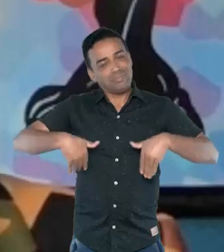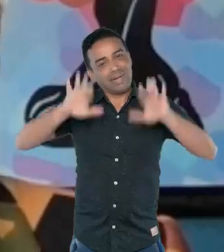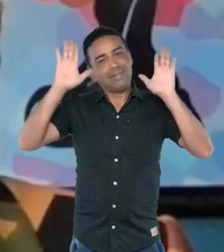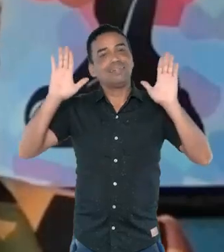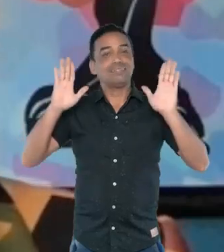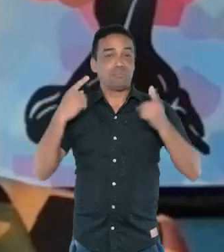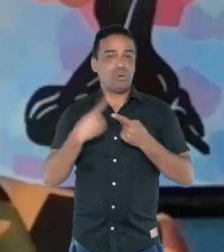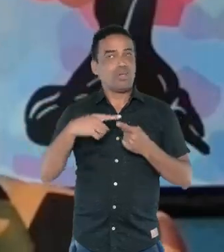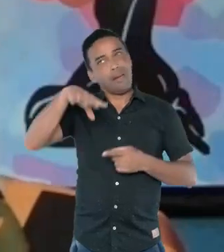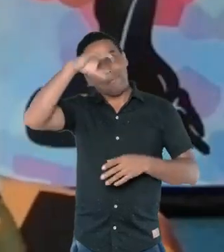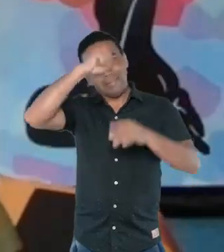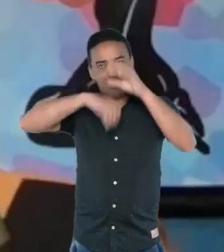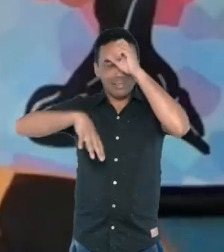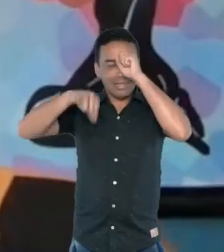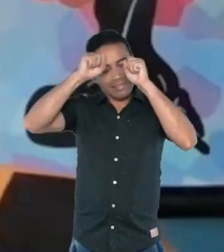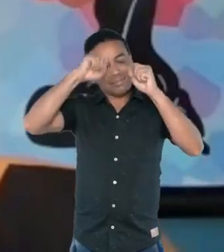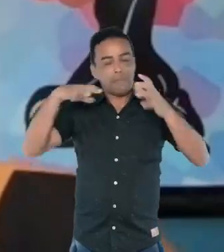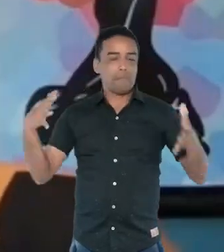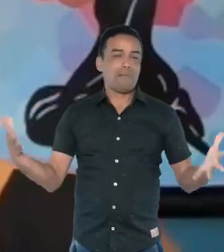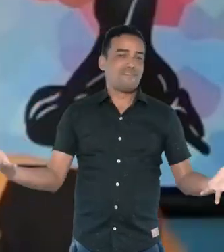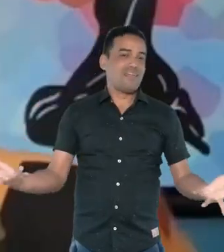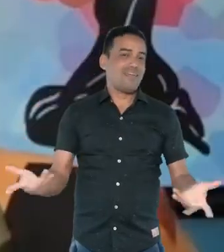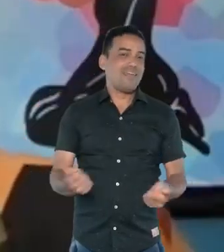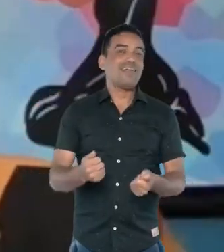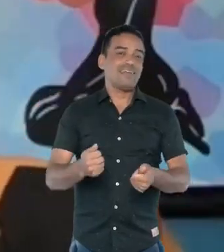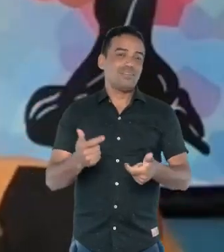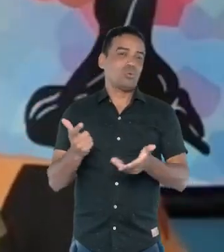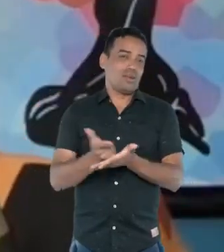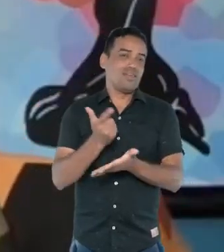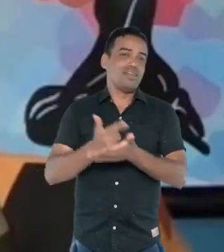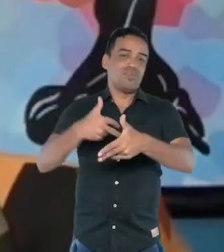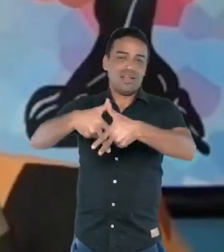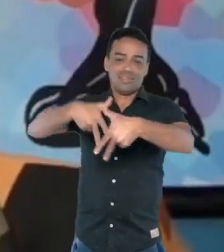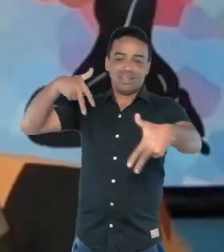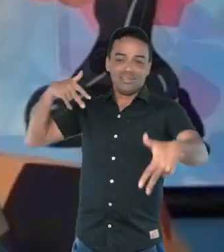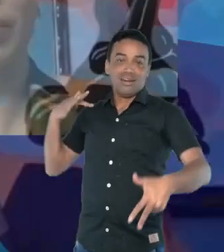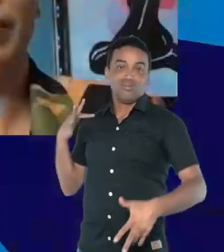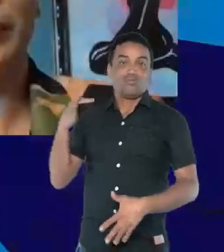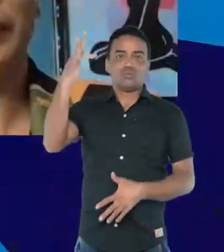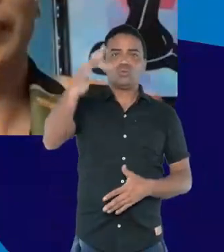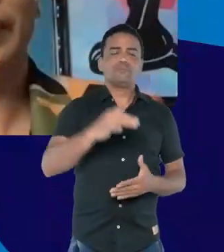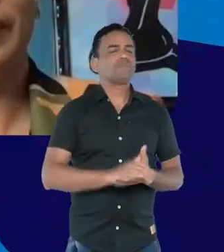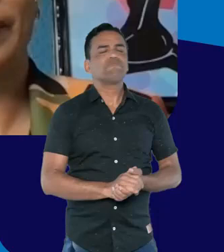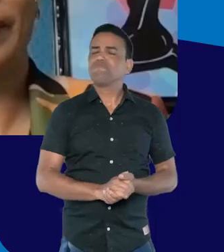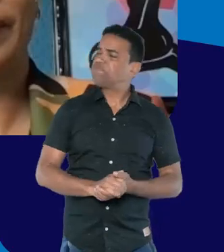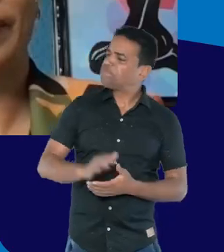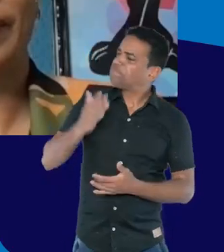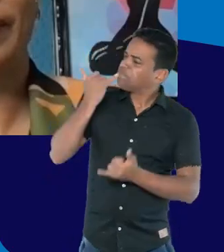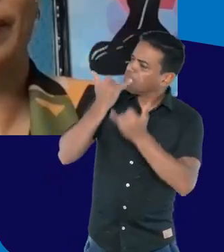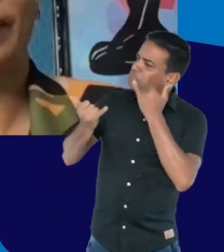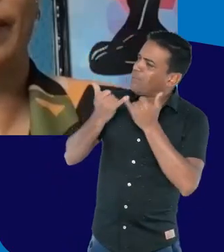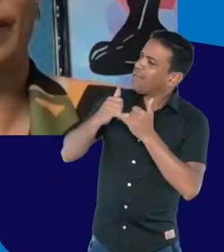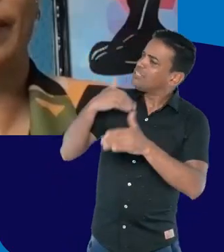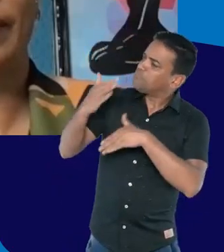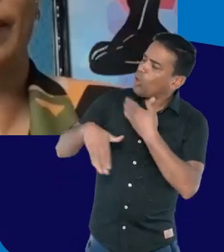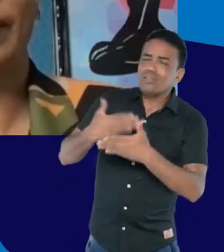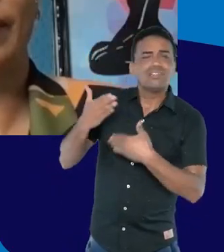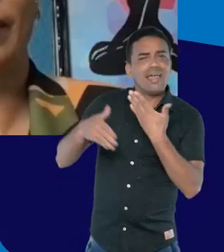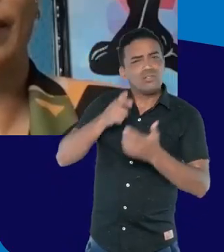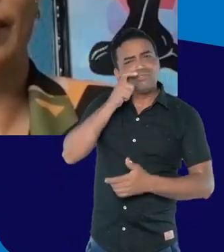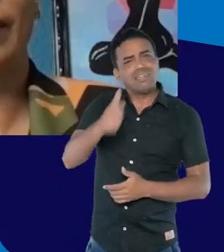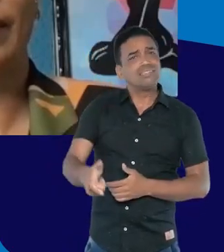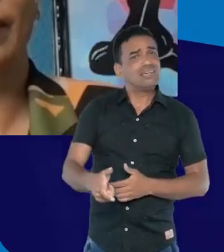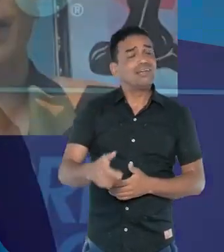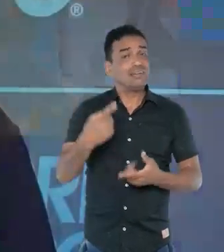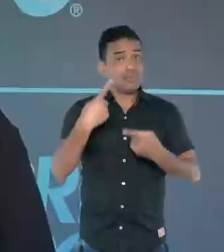esses aprendizados, né? A partir do Ancestrais do Futuro. E deve ser um processo interessante, né? Porque um leitor,